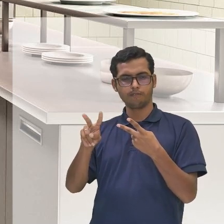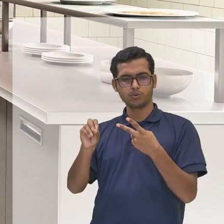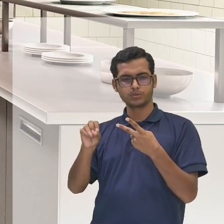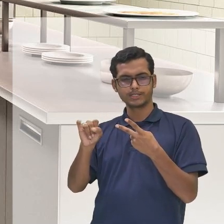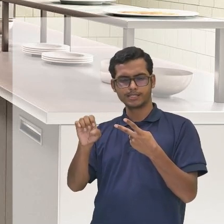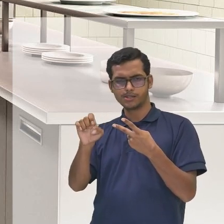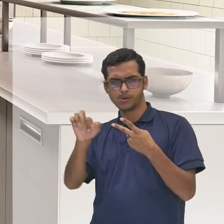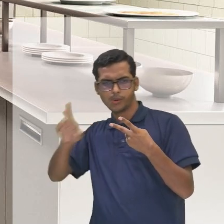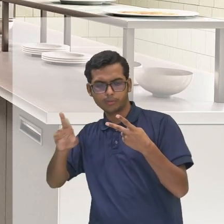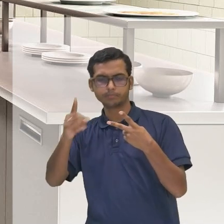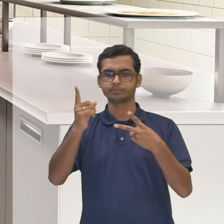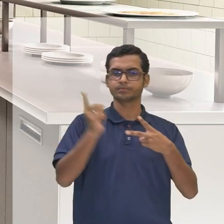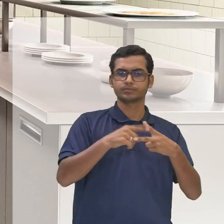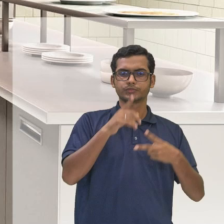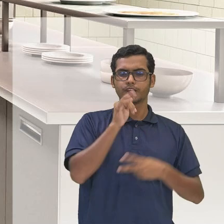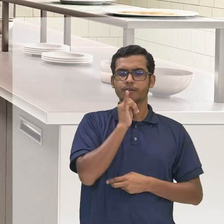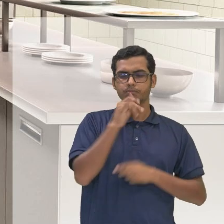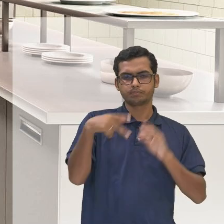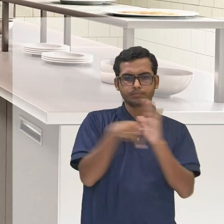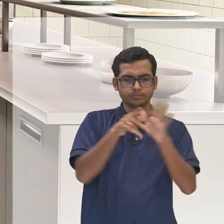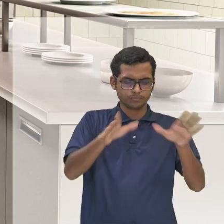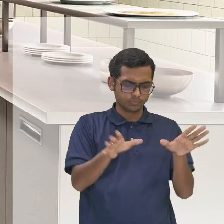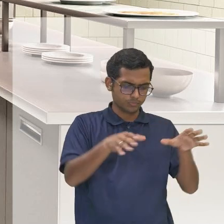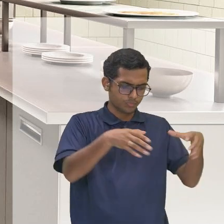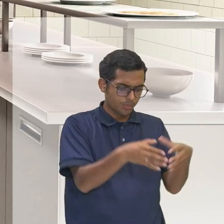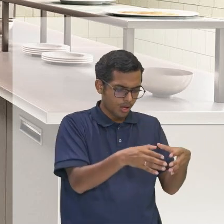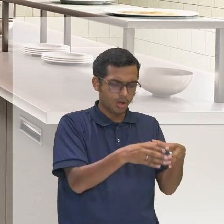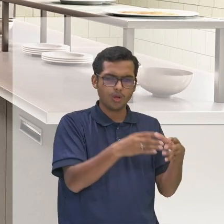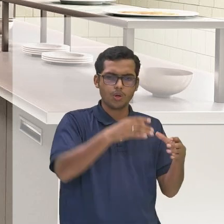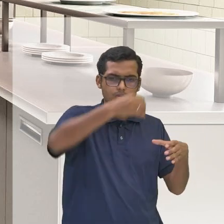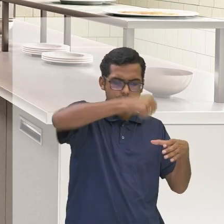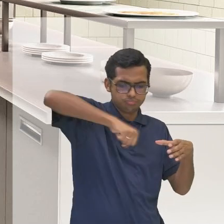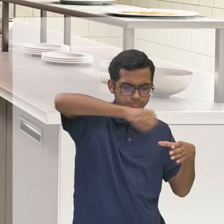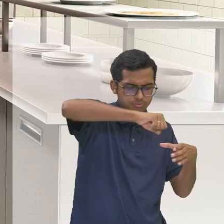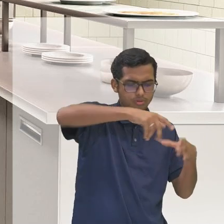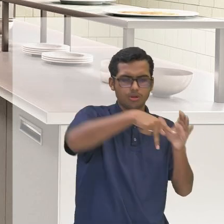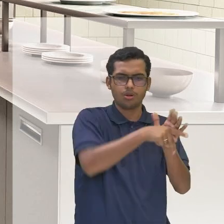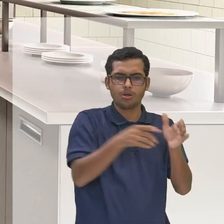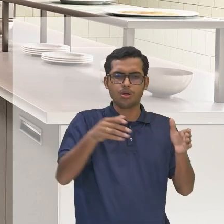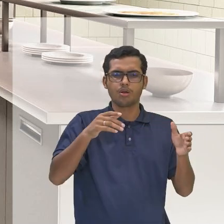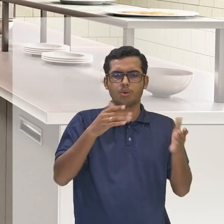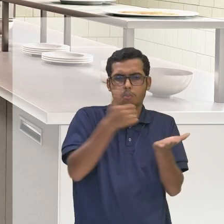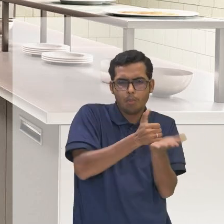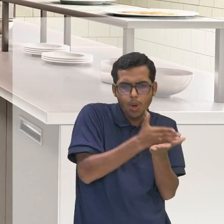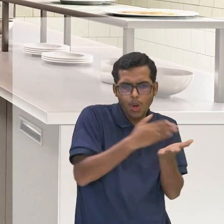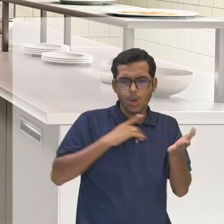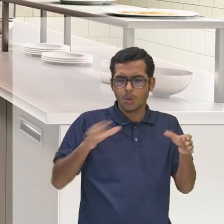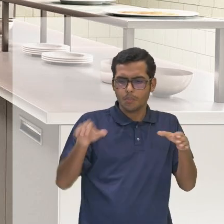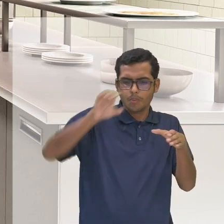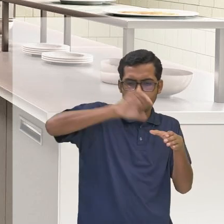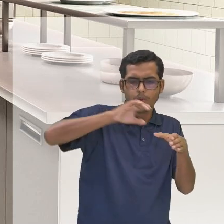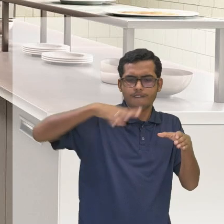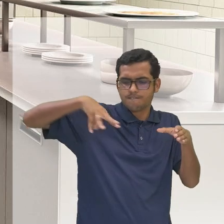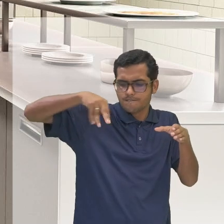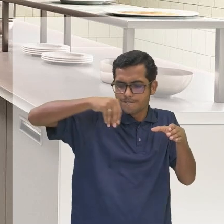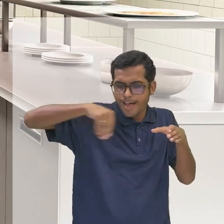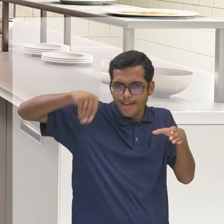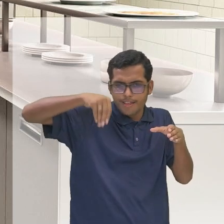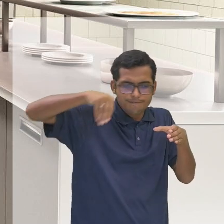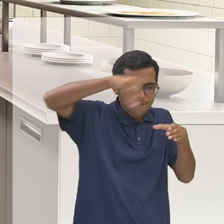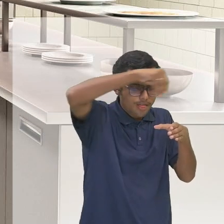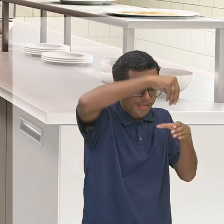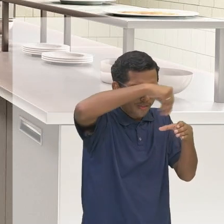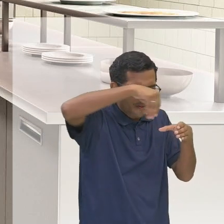seco e pesado, dificultando o crescimento. Então tem que ter cuidado com a quantidade de farinha,